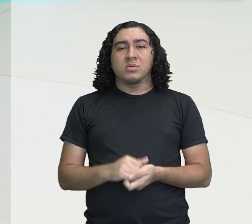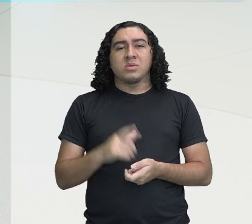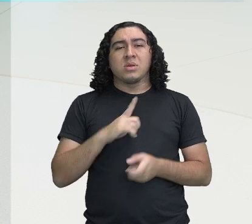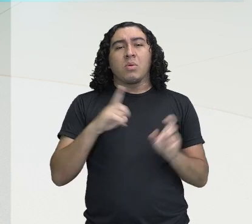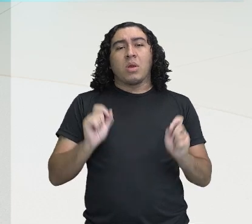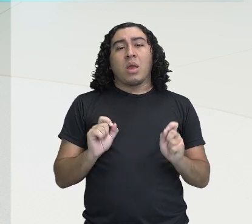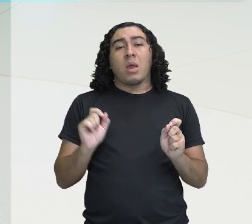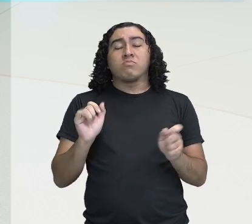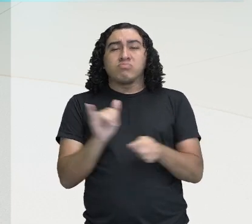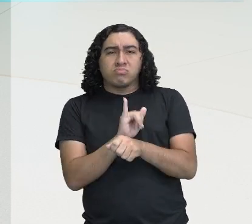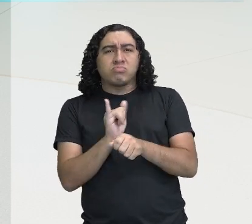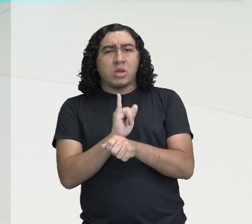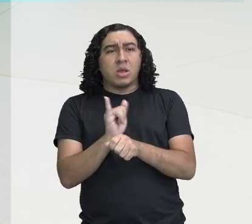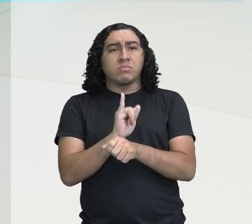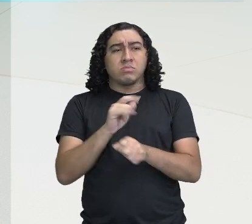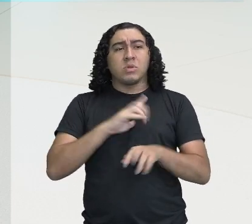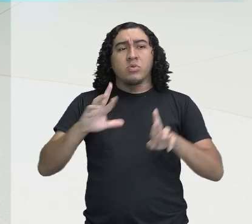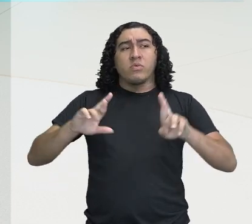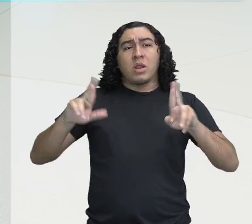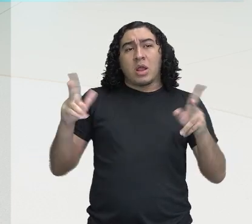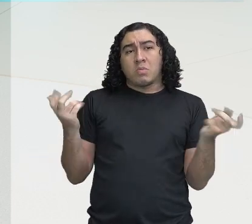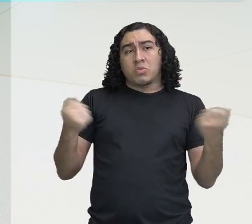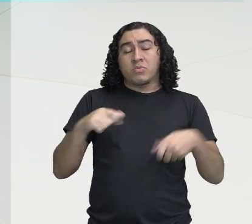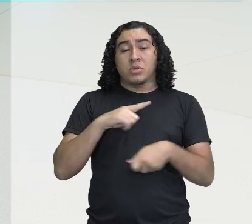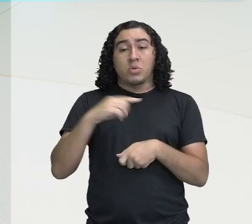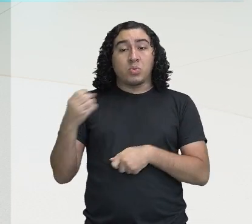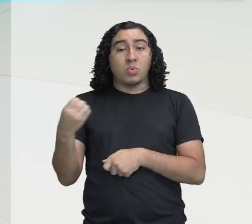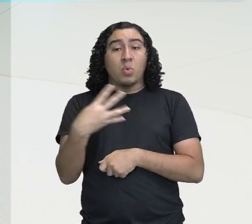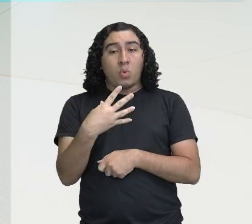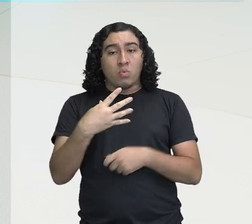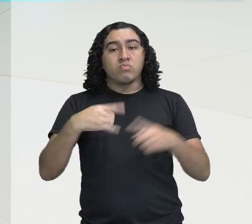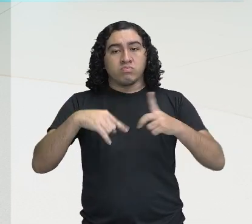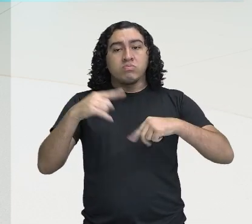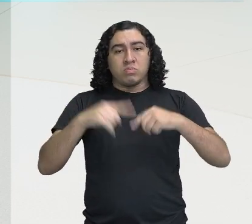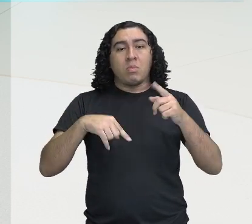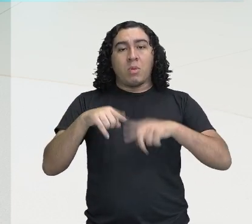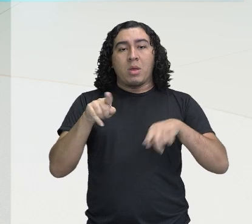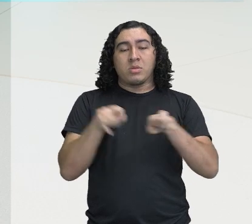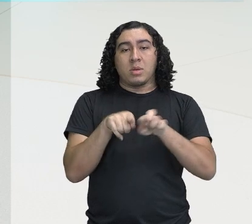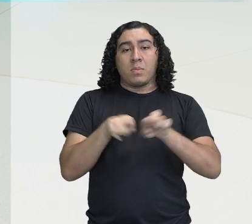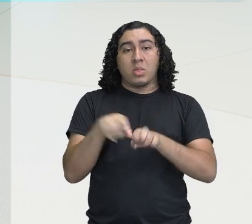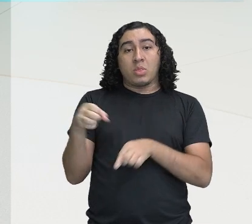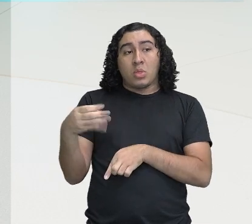de formas diferentes, pegando novos materiais, certo?